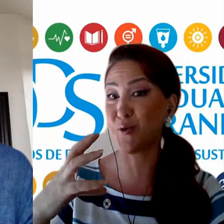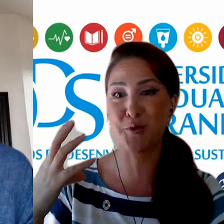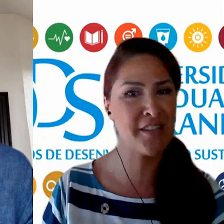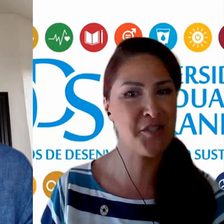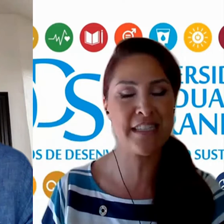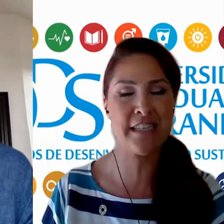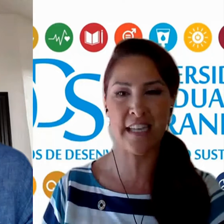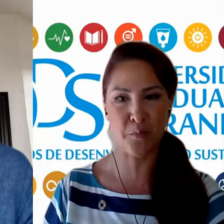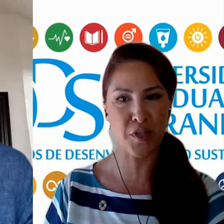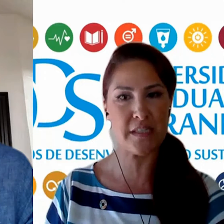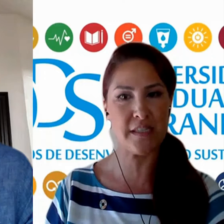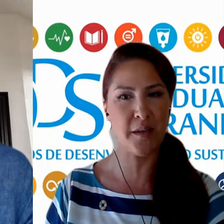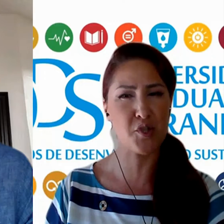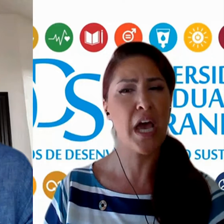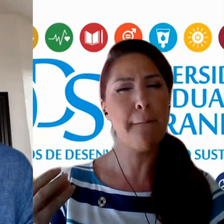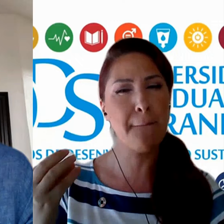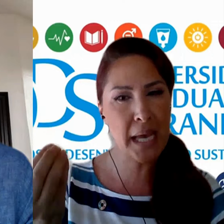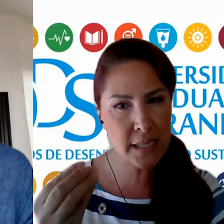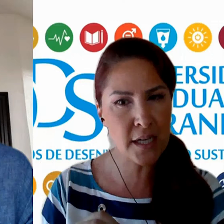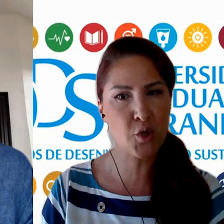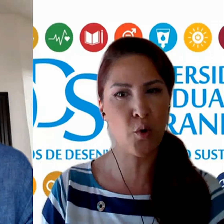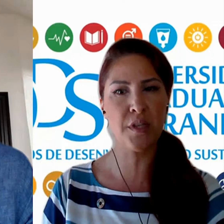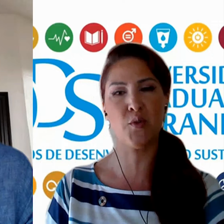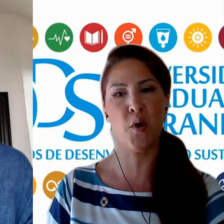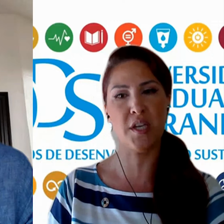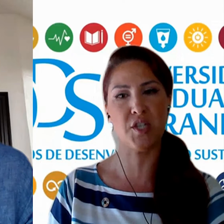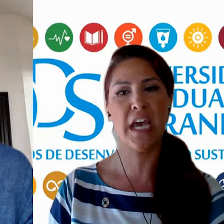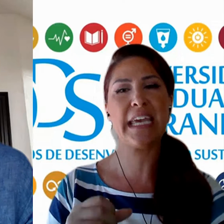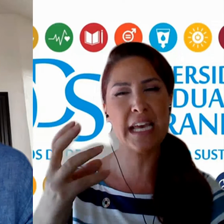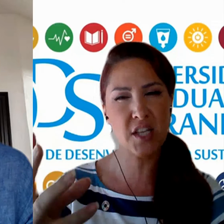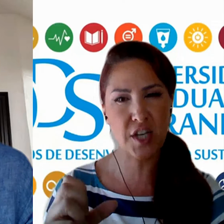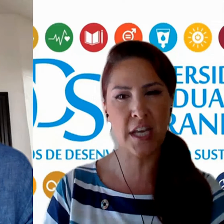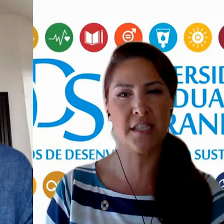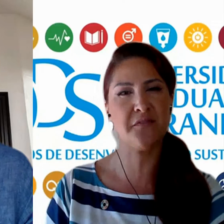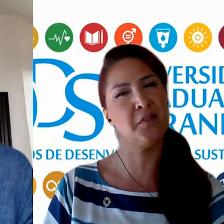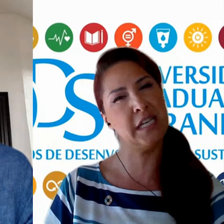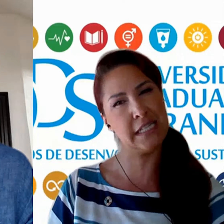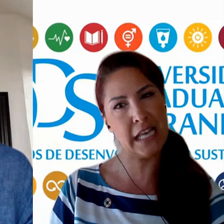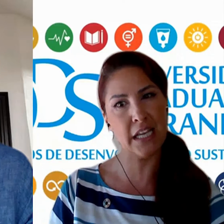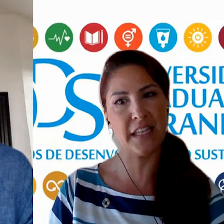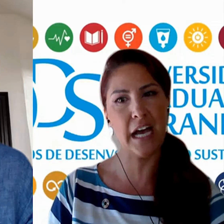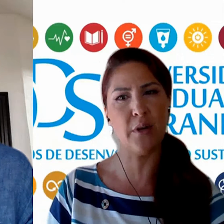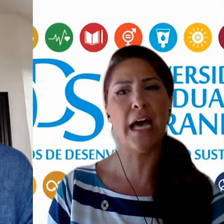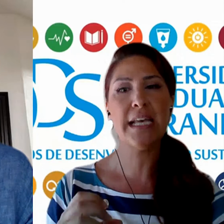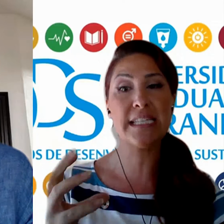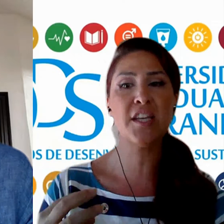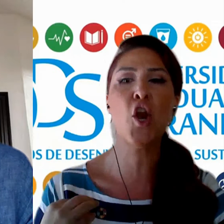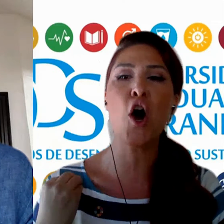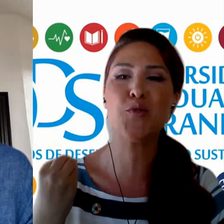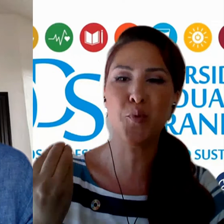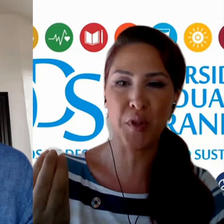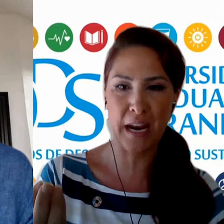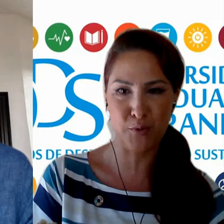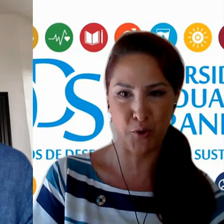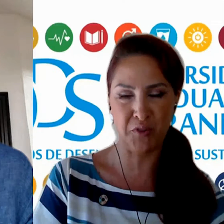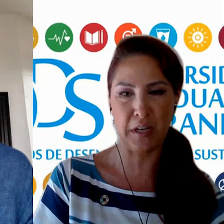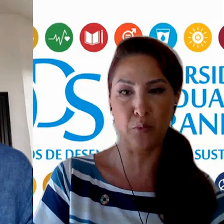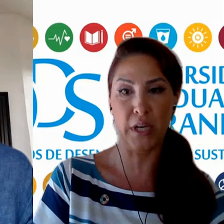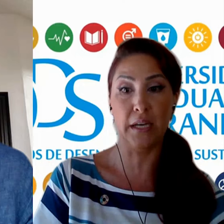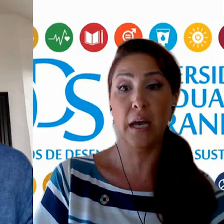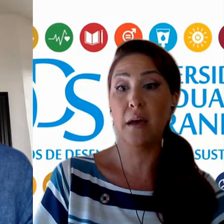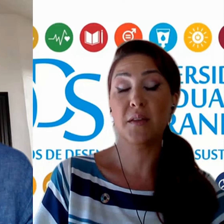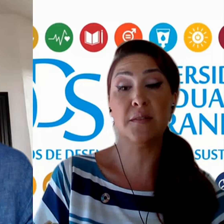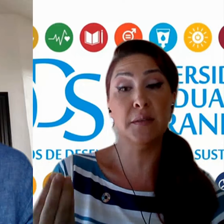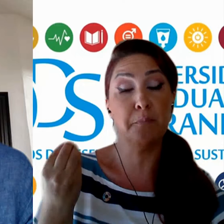nos 217 municípios, pensem nas condições que essas crianças vão ter na sala de aula. Se nós pudermos